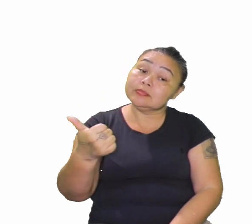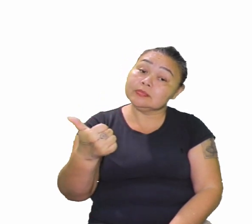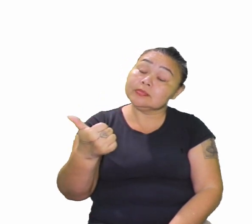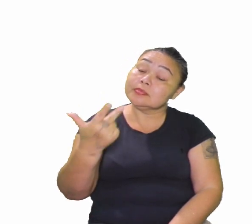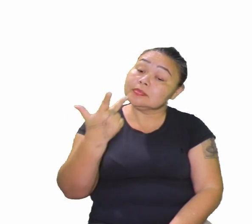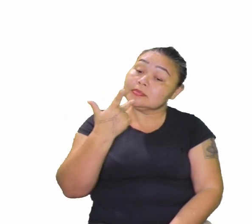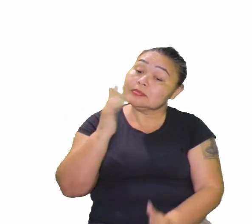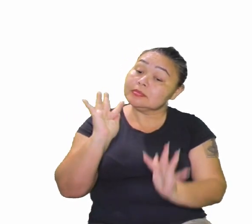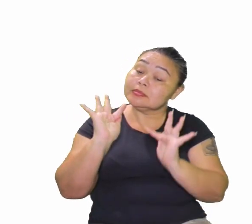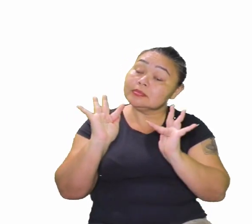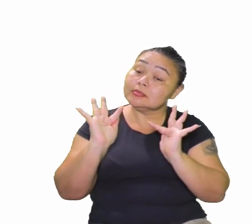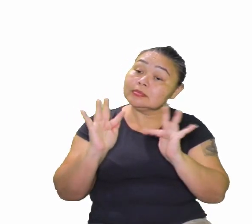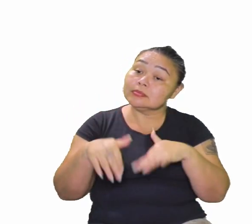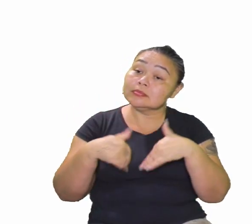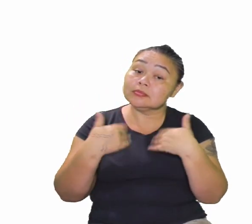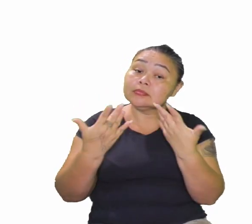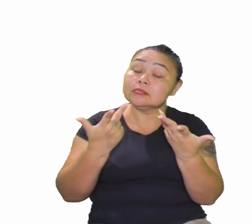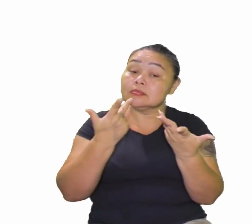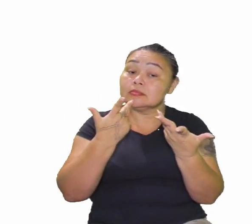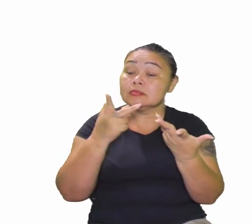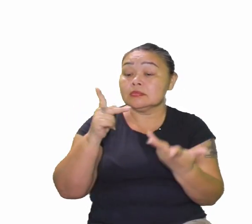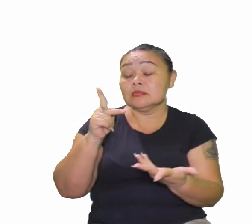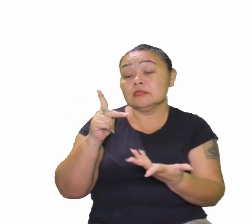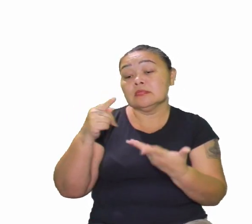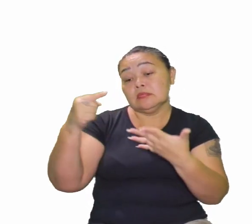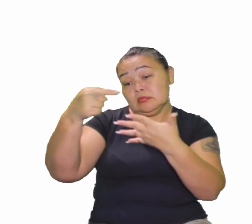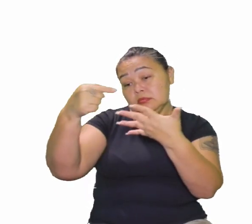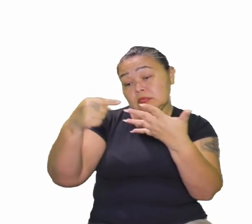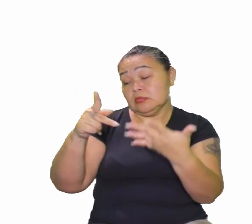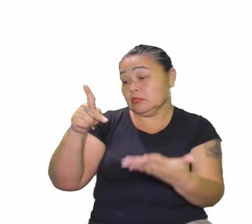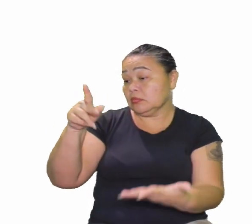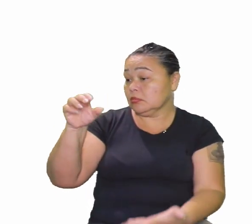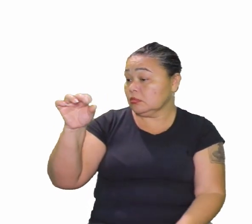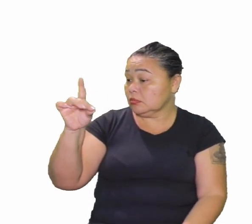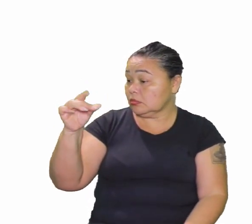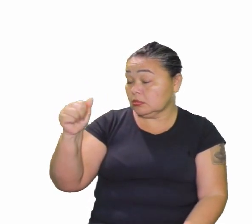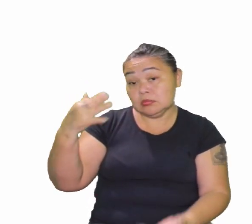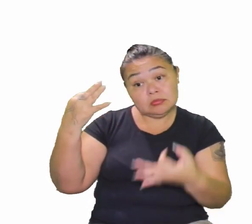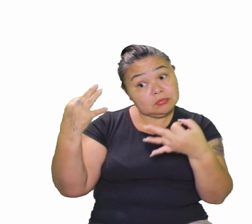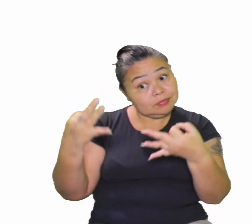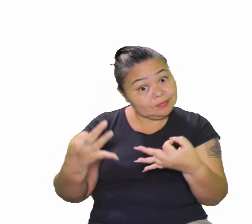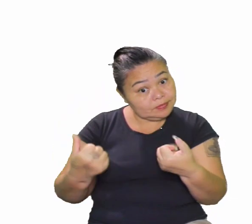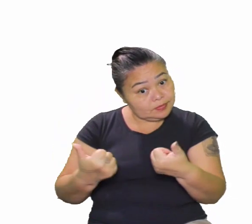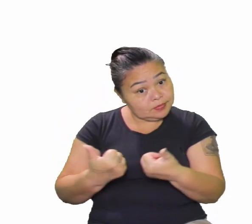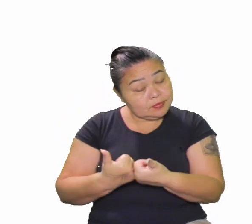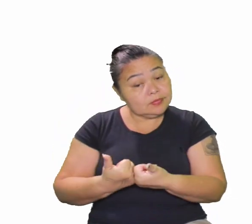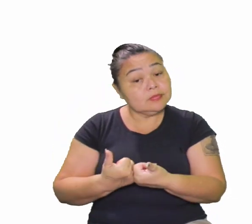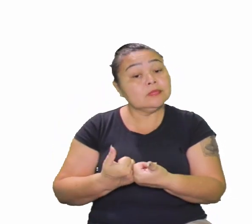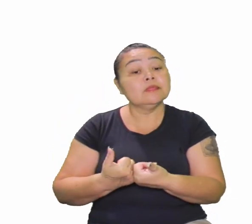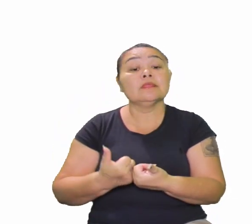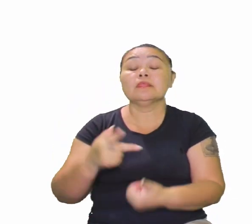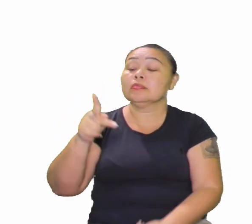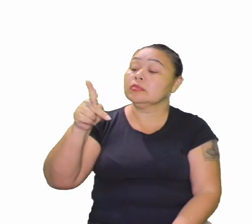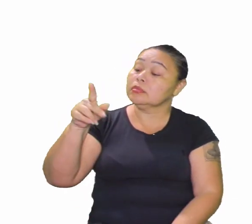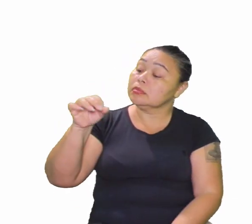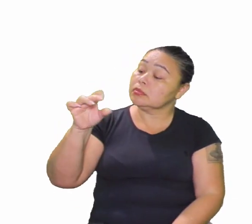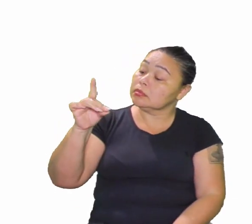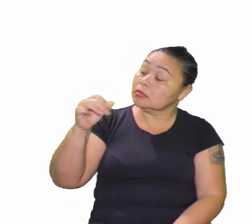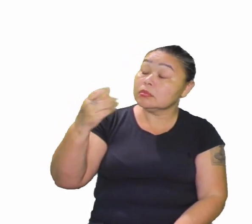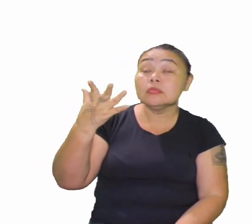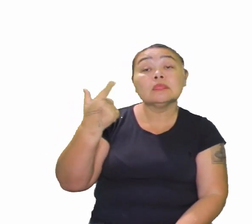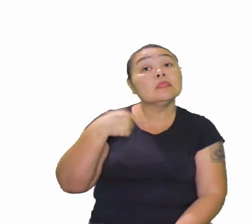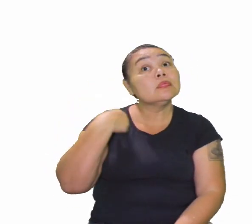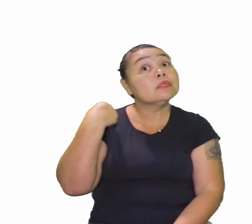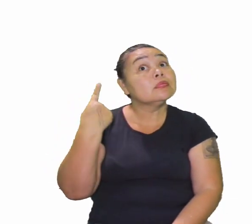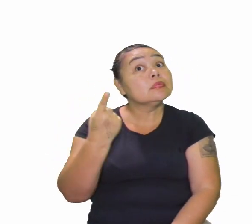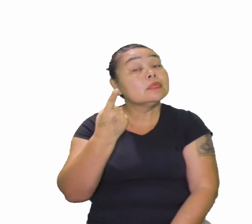vai finalizando aqui, falamos sobre os tipos de podas, perfeito? As podas, nós observamos